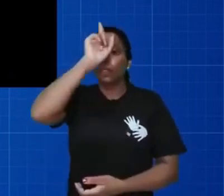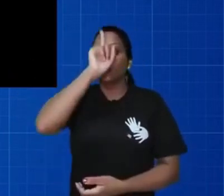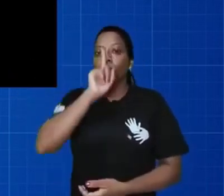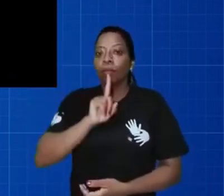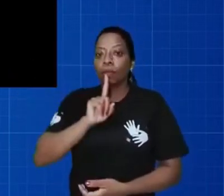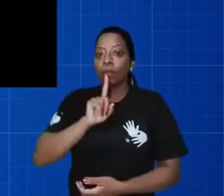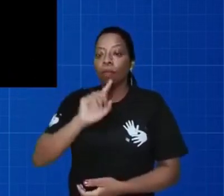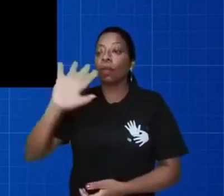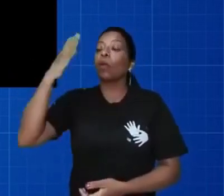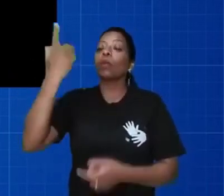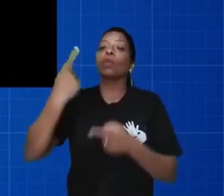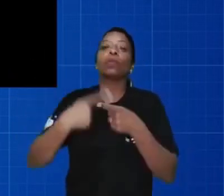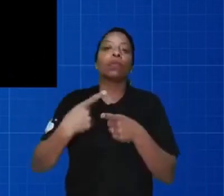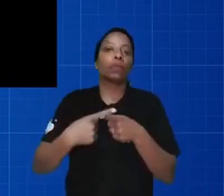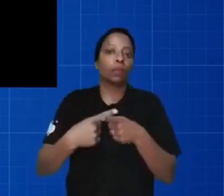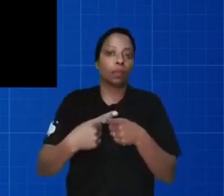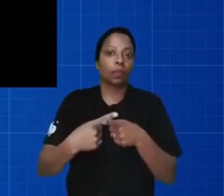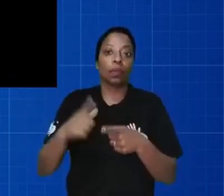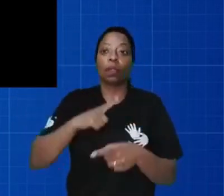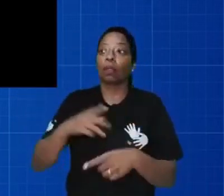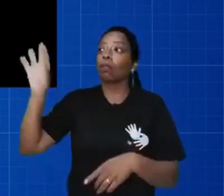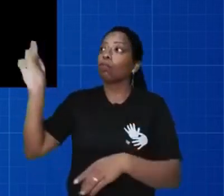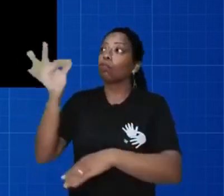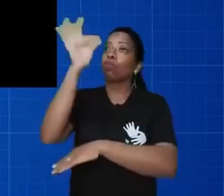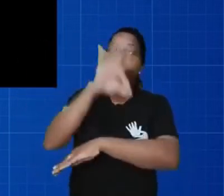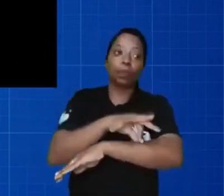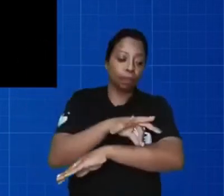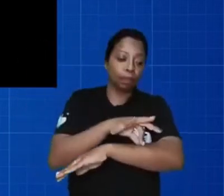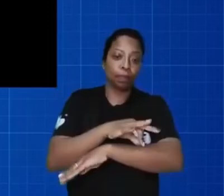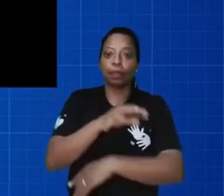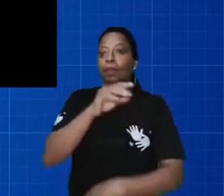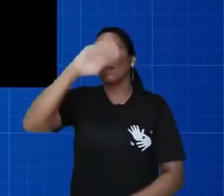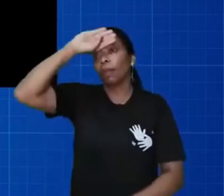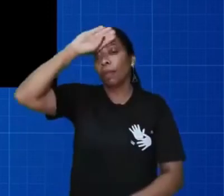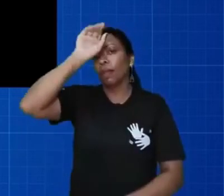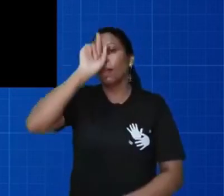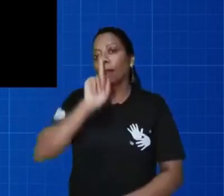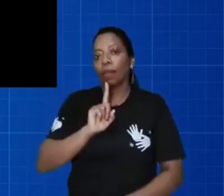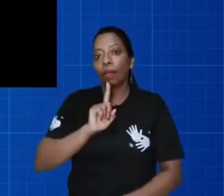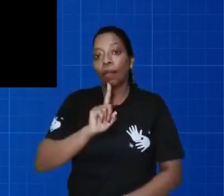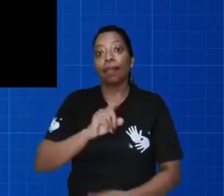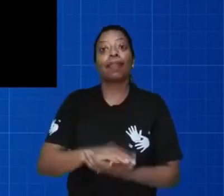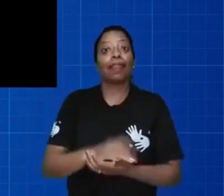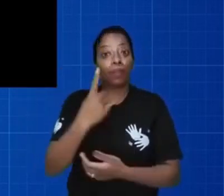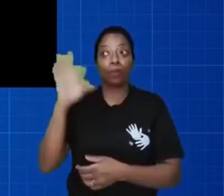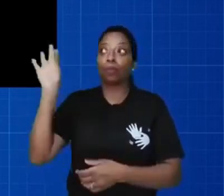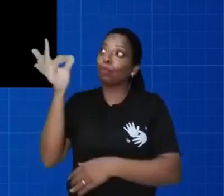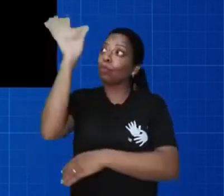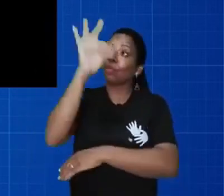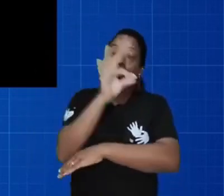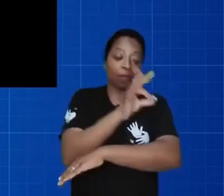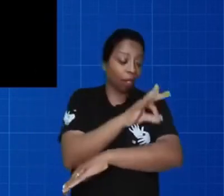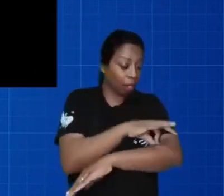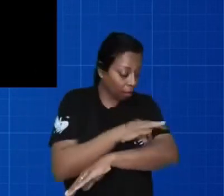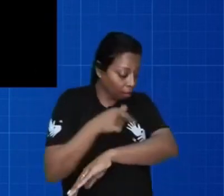a picada de um mosquito contaminado que vai transmitir a doença. Ela é extremamente grave também, pode ser